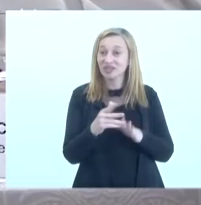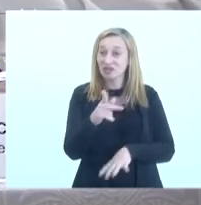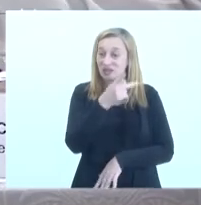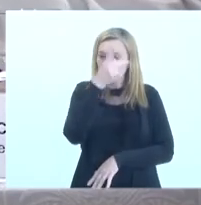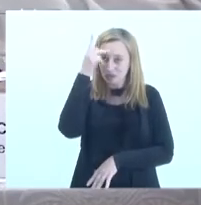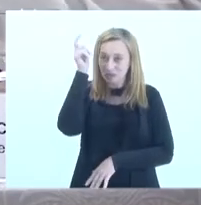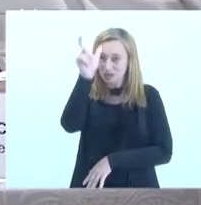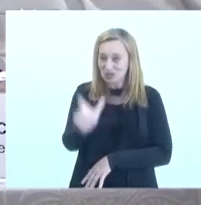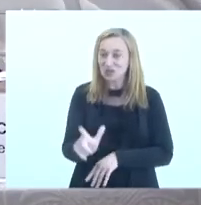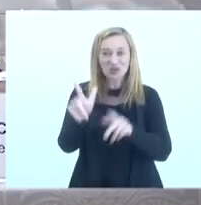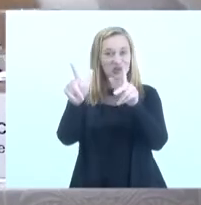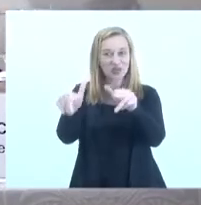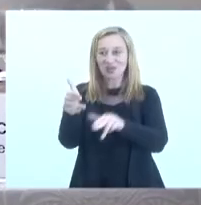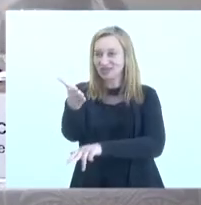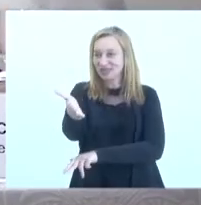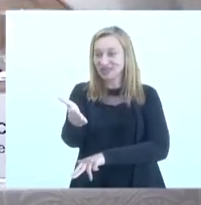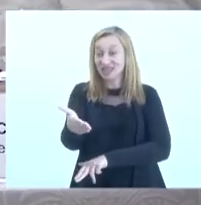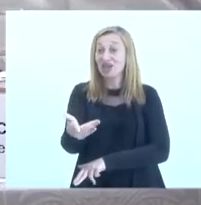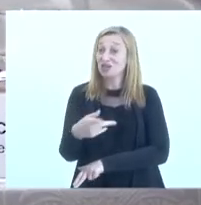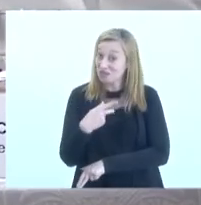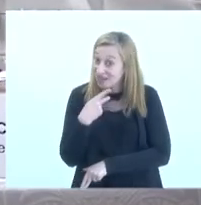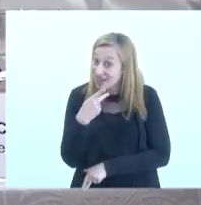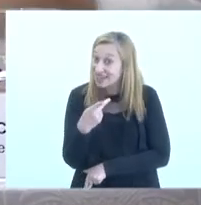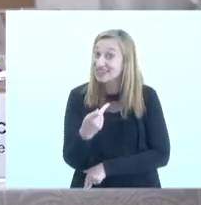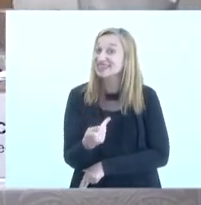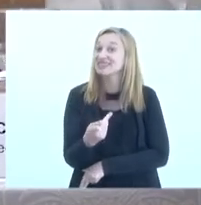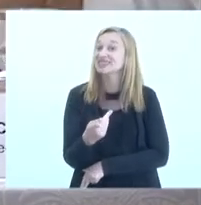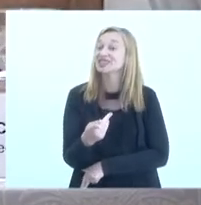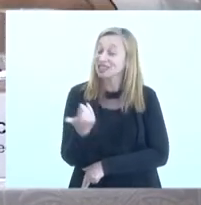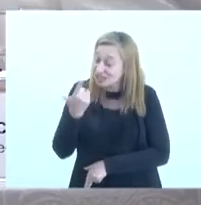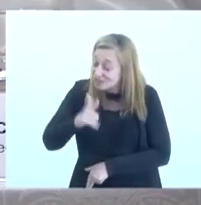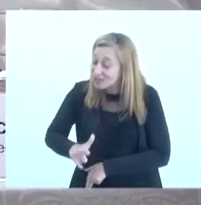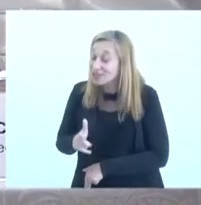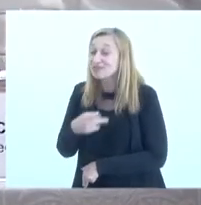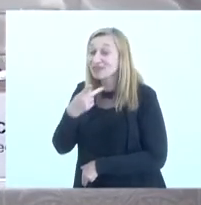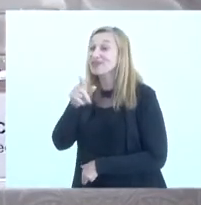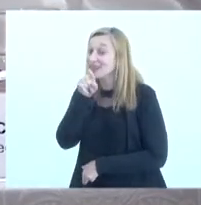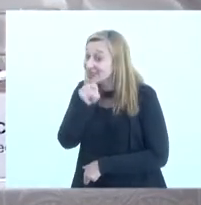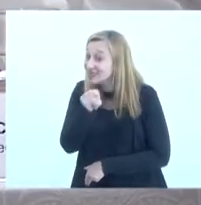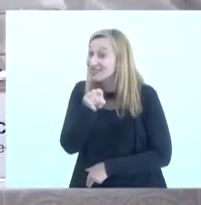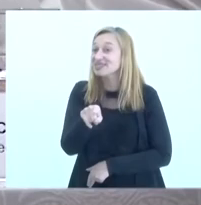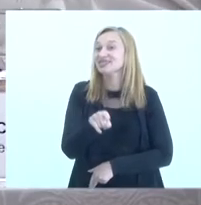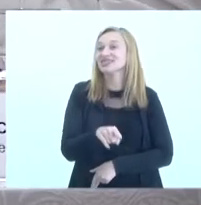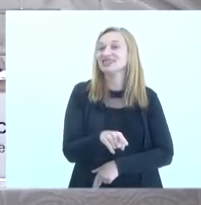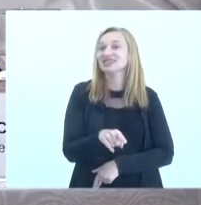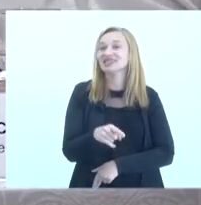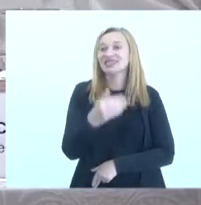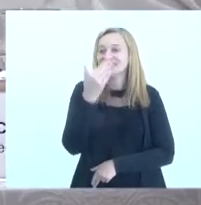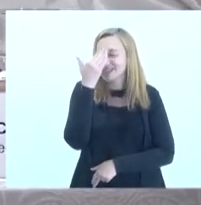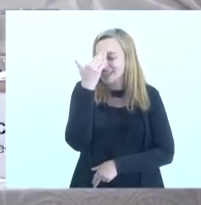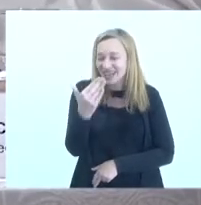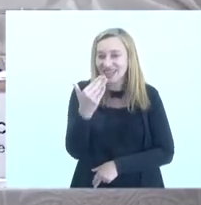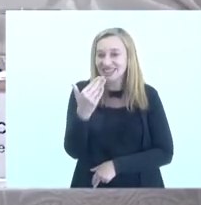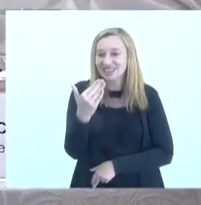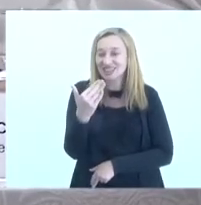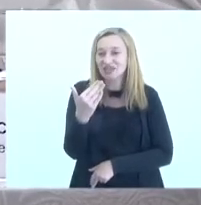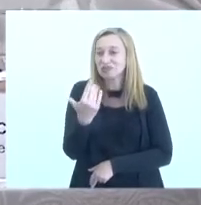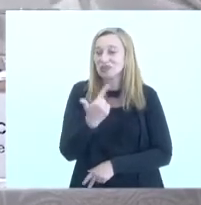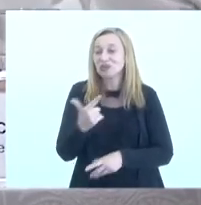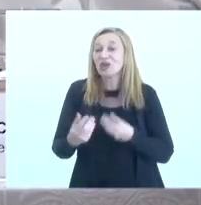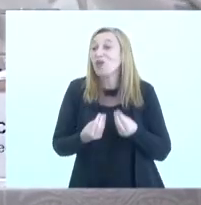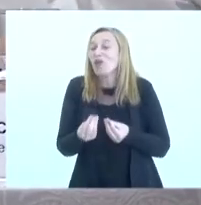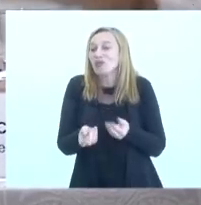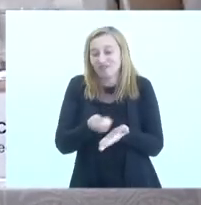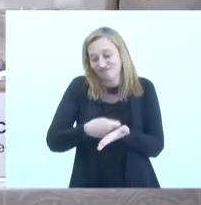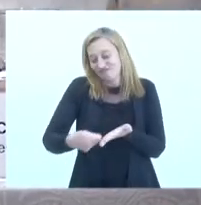pessoa como você. Eu disse e vou repetir para você, gratidão não prescreve,